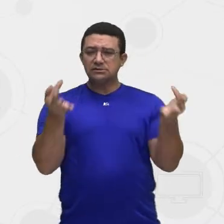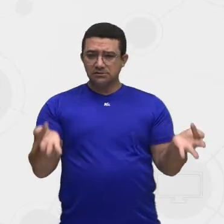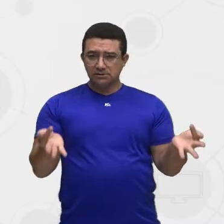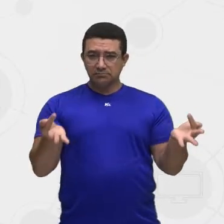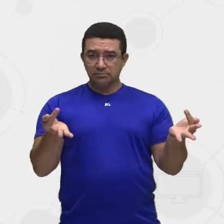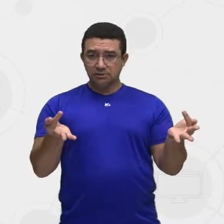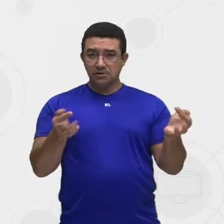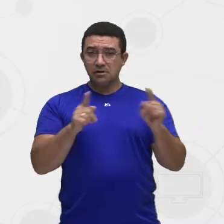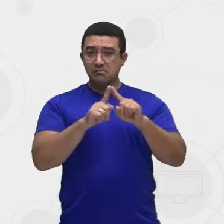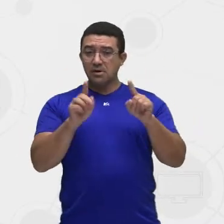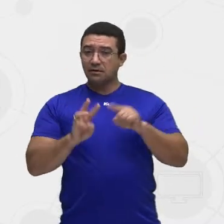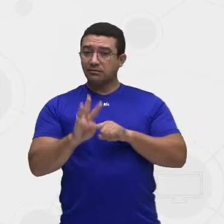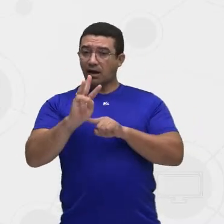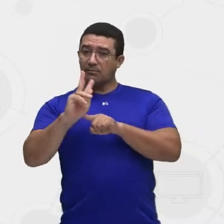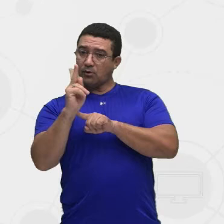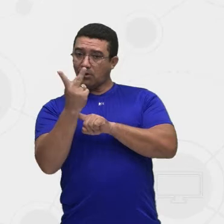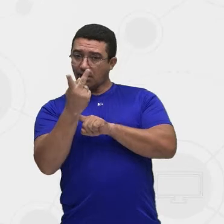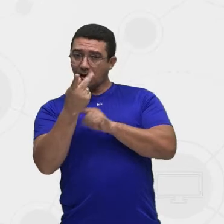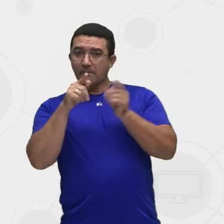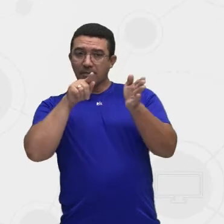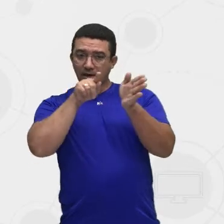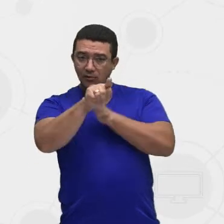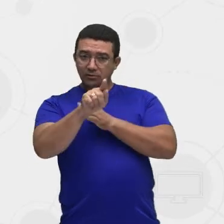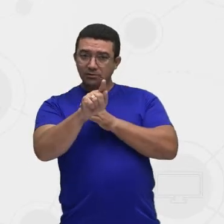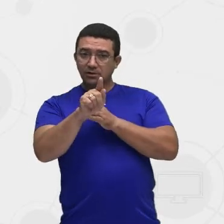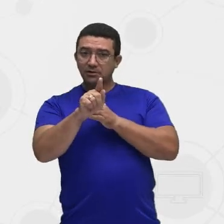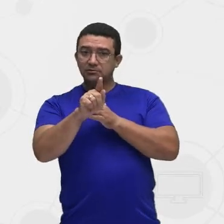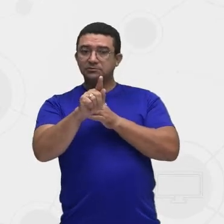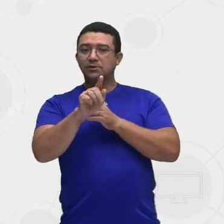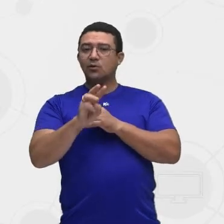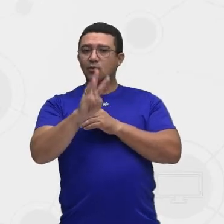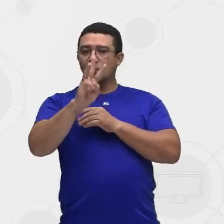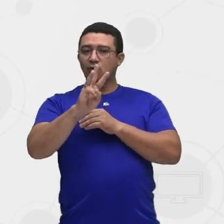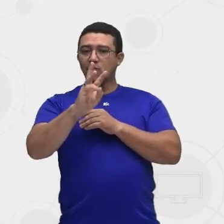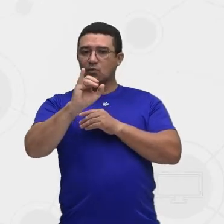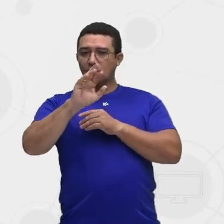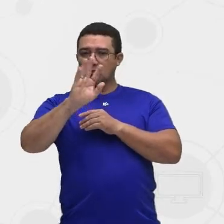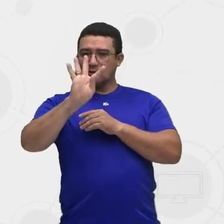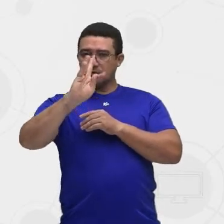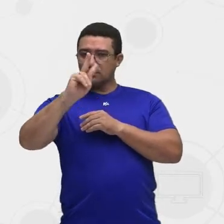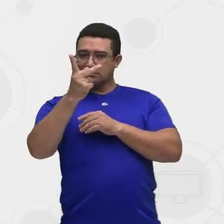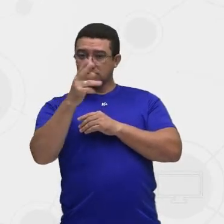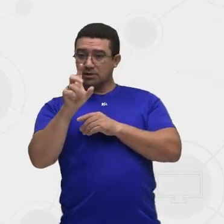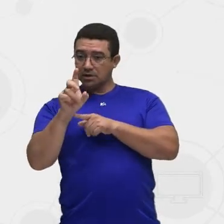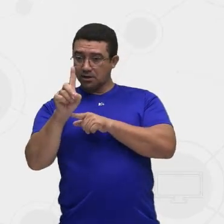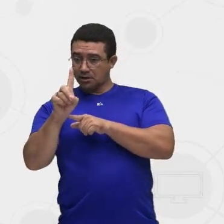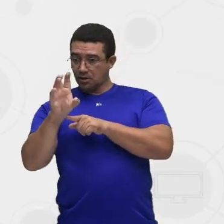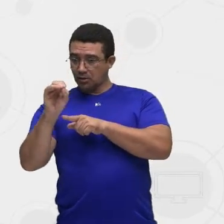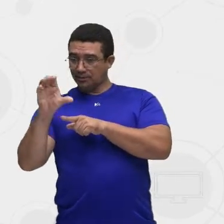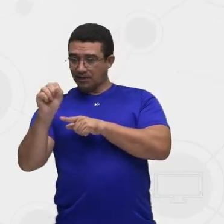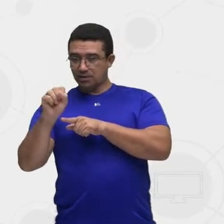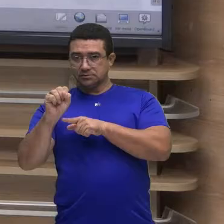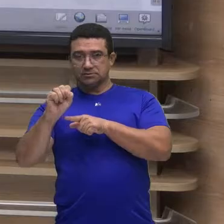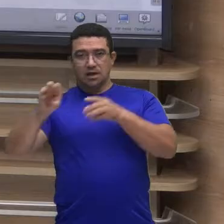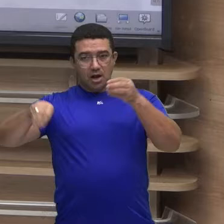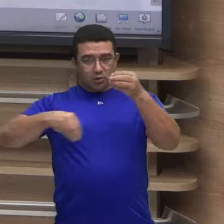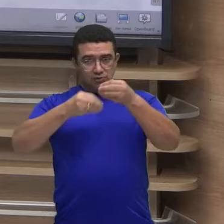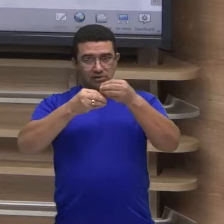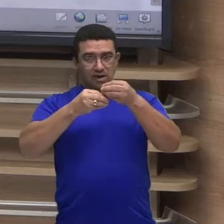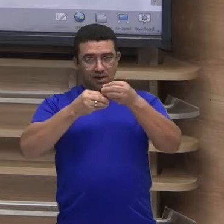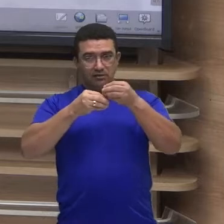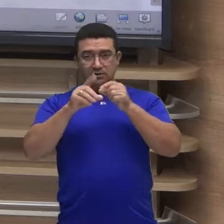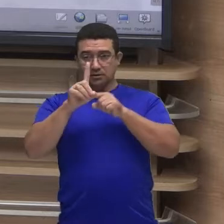double H questions with does. As perguntas com WH com auxiliar